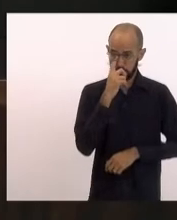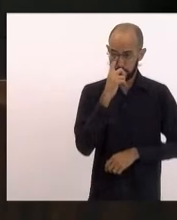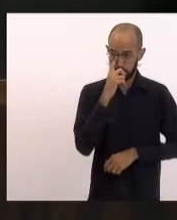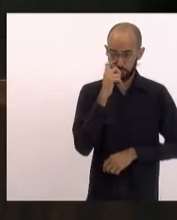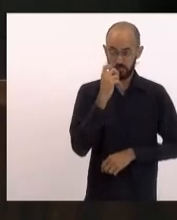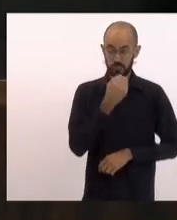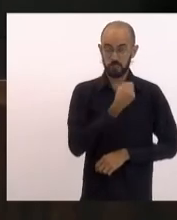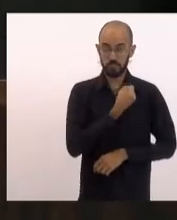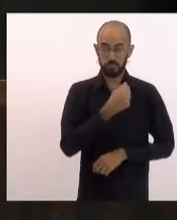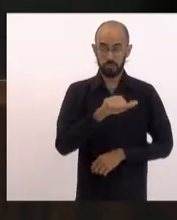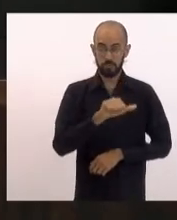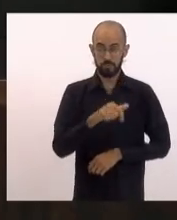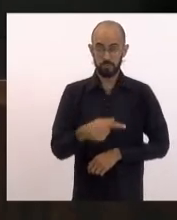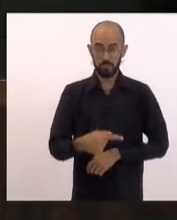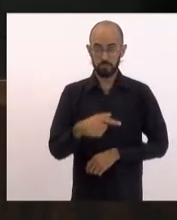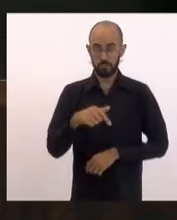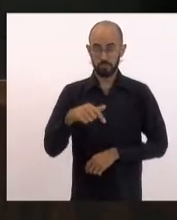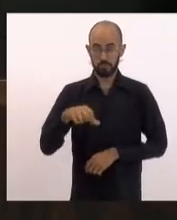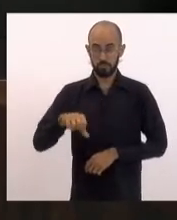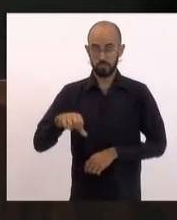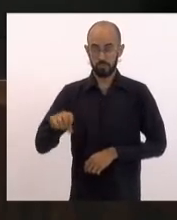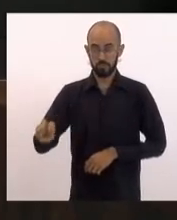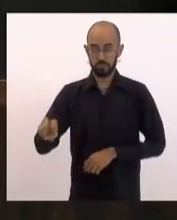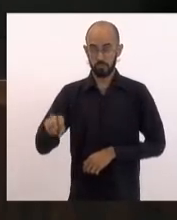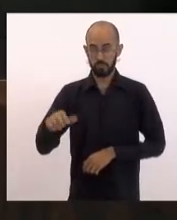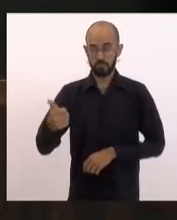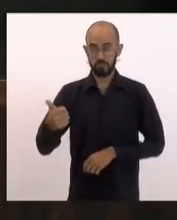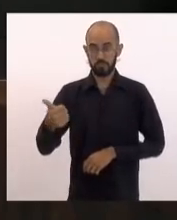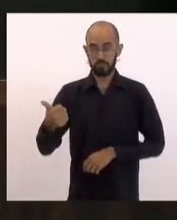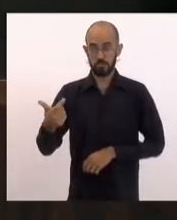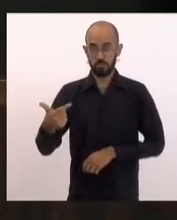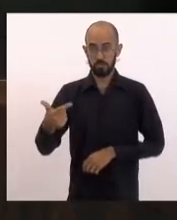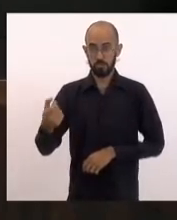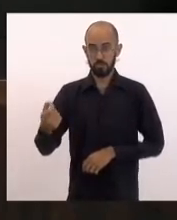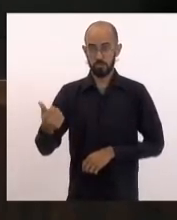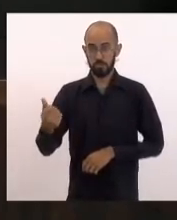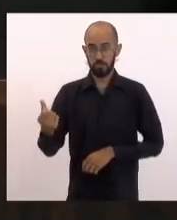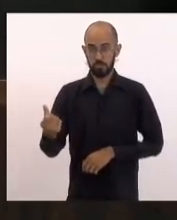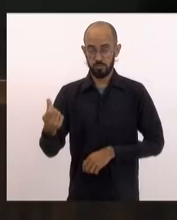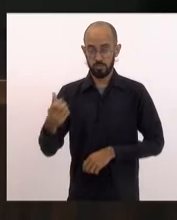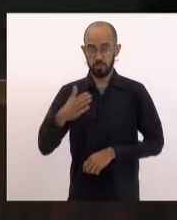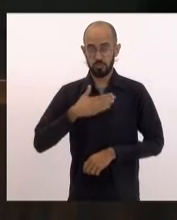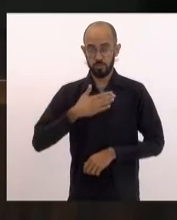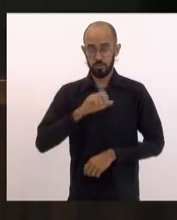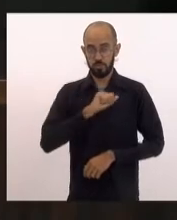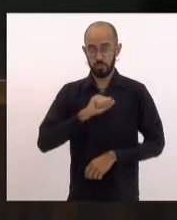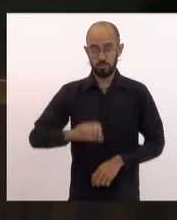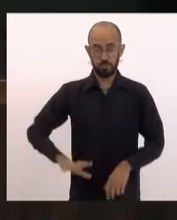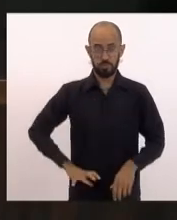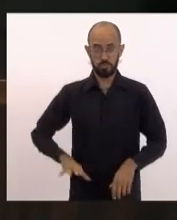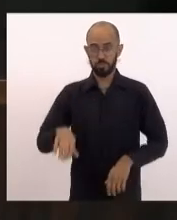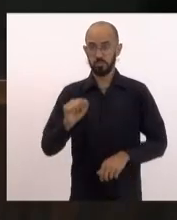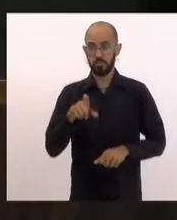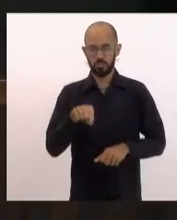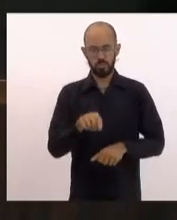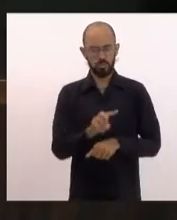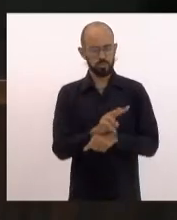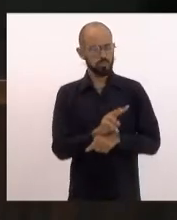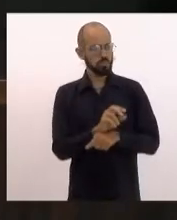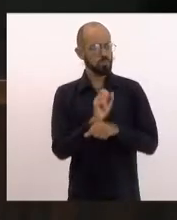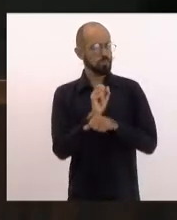número 1795 de 16, de autoria do deputado André Siciliano, que dispõe sobre o monitoramento eletrônico dos sinais de